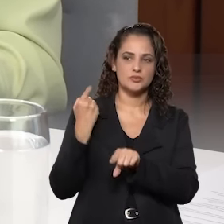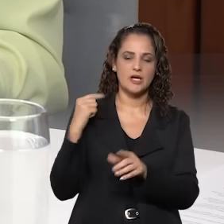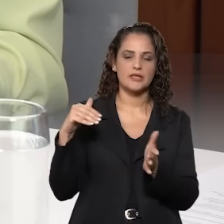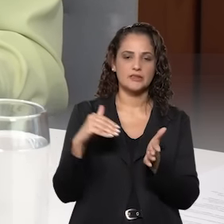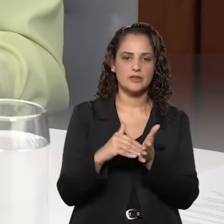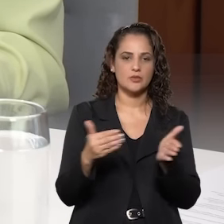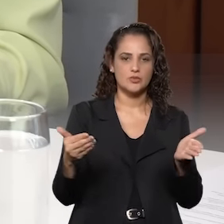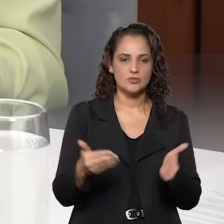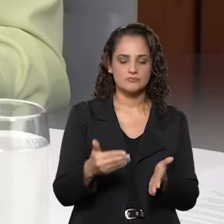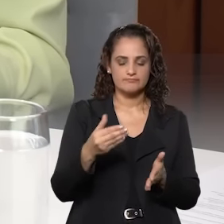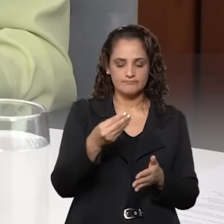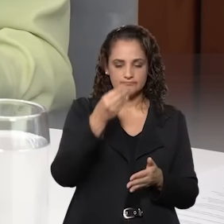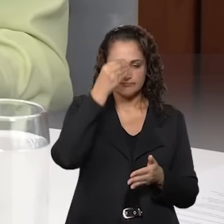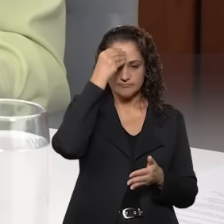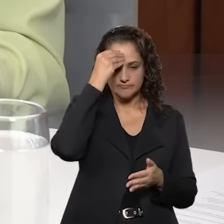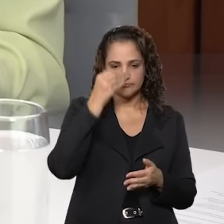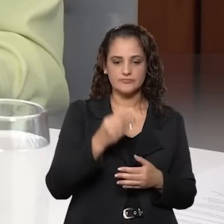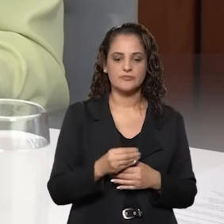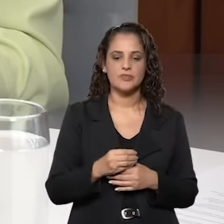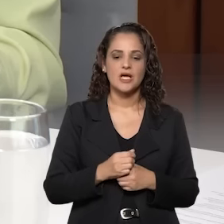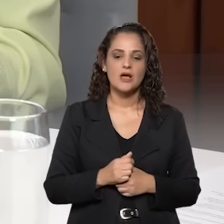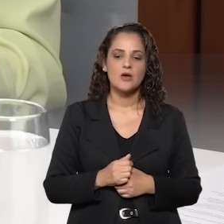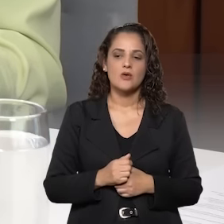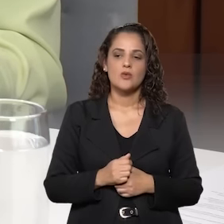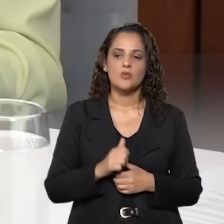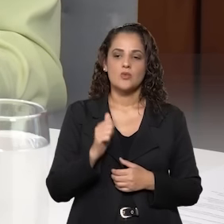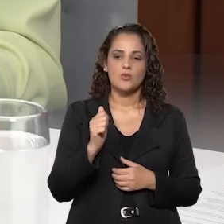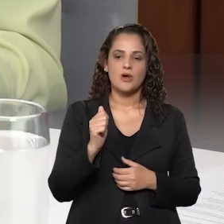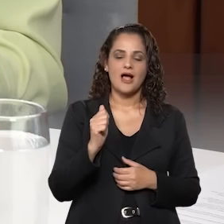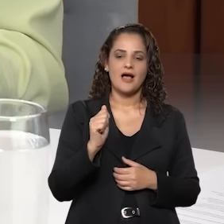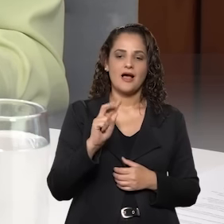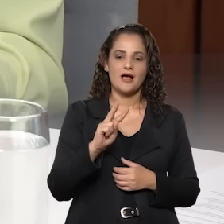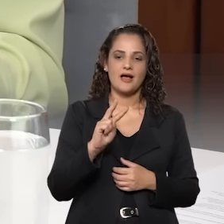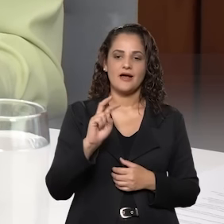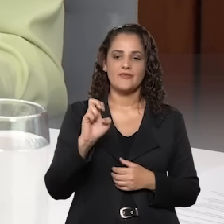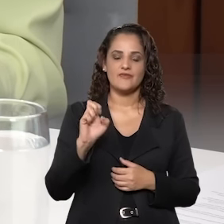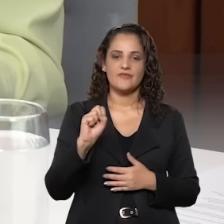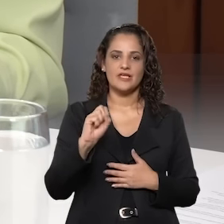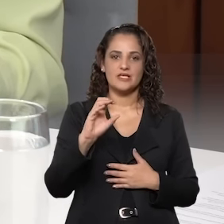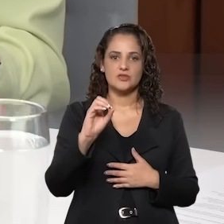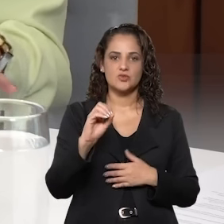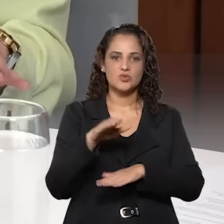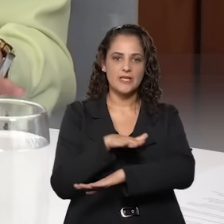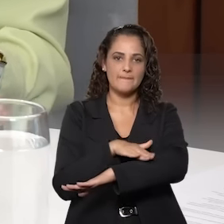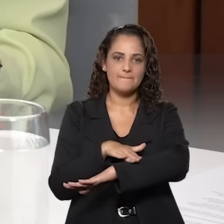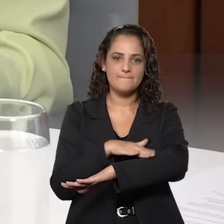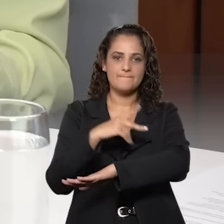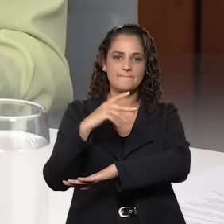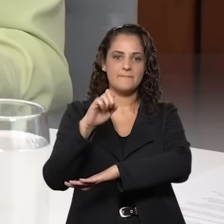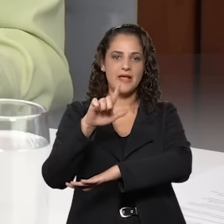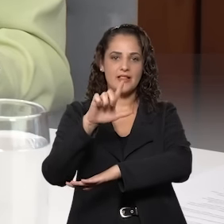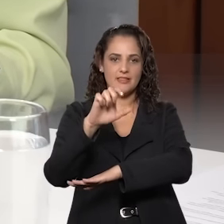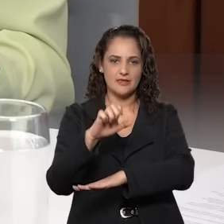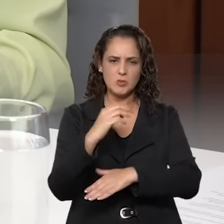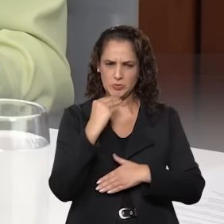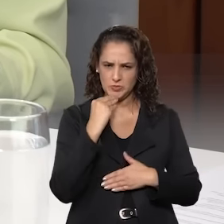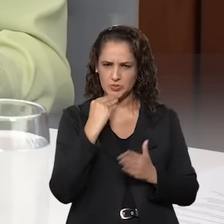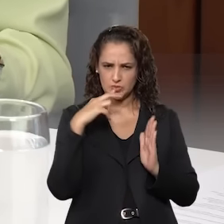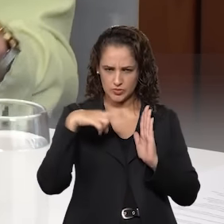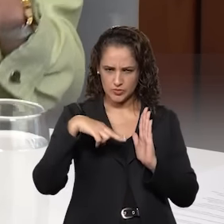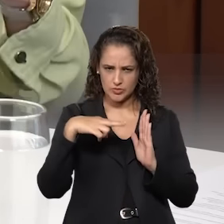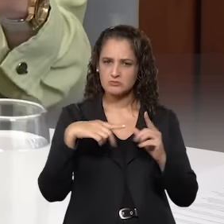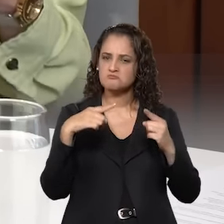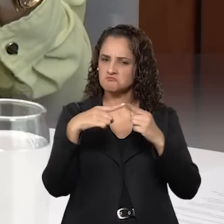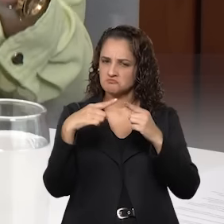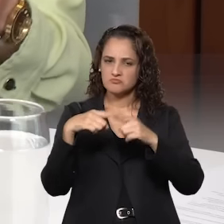anos atrás e e até hoje ele me marca demais que é o avesso da pele não sei se se todos tiveram oportunidade de ler mas